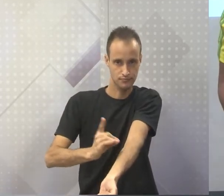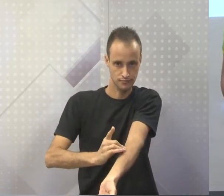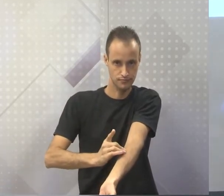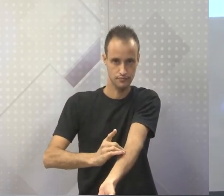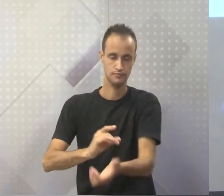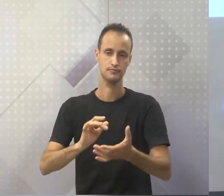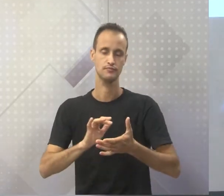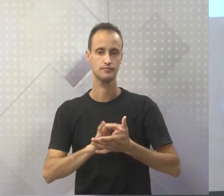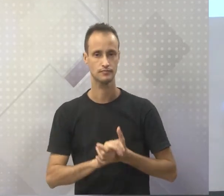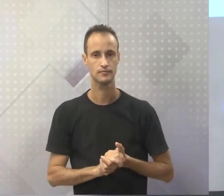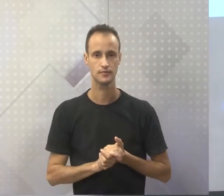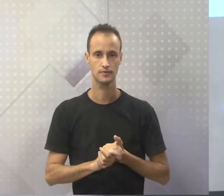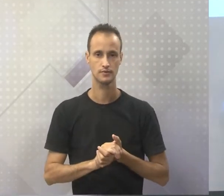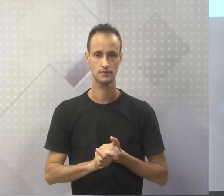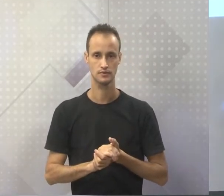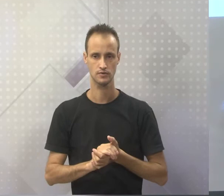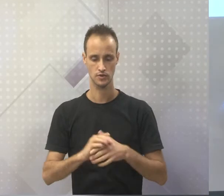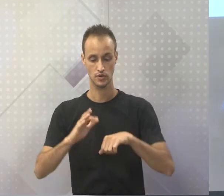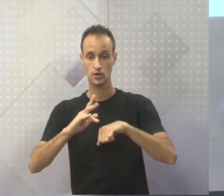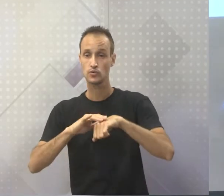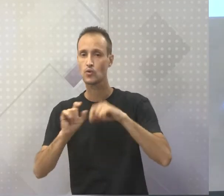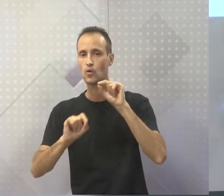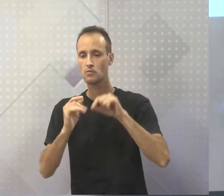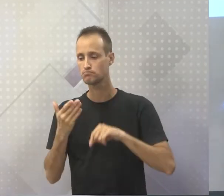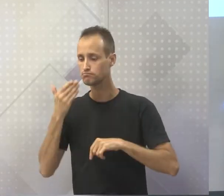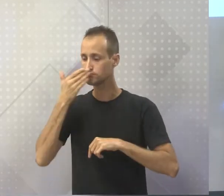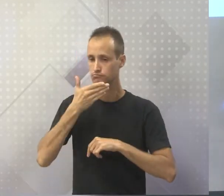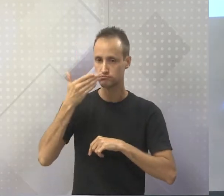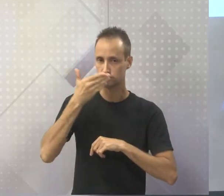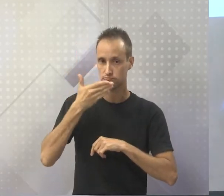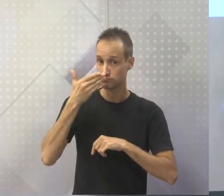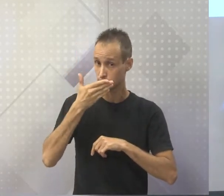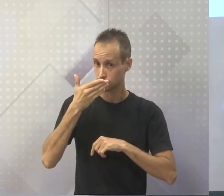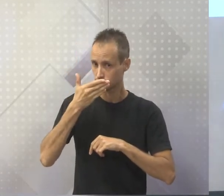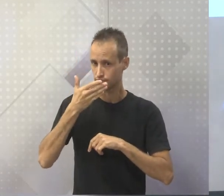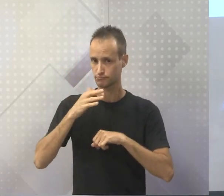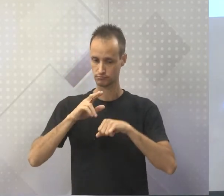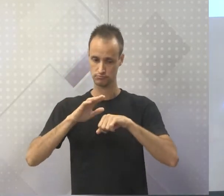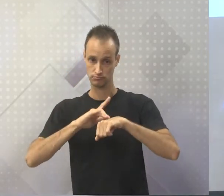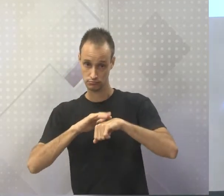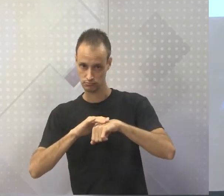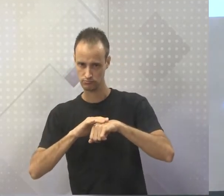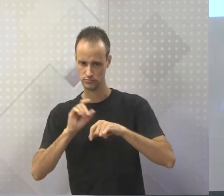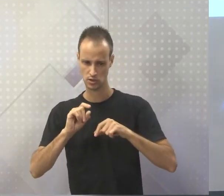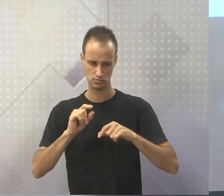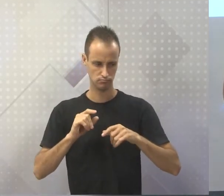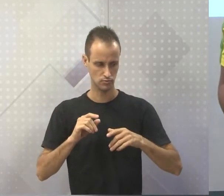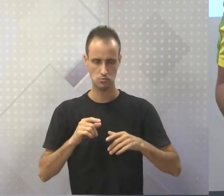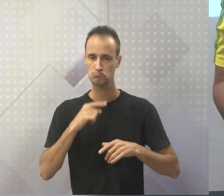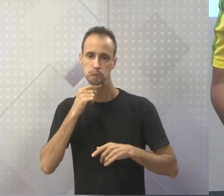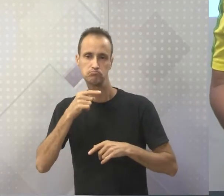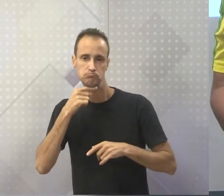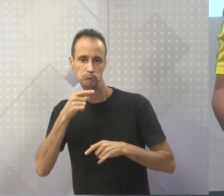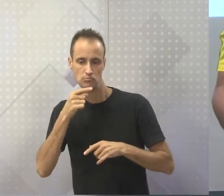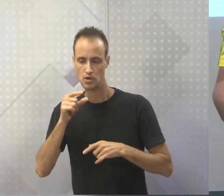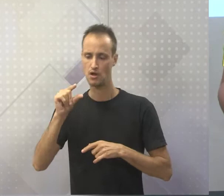mellitus, né? É uma doença do açúcar, né? E ele não produz, ou se produz em pequena quantidade, e se